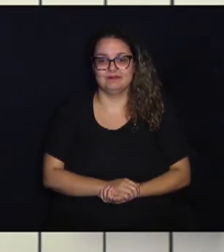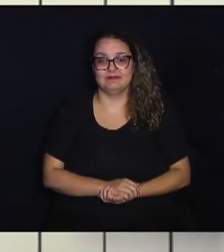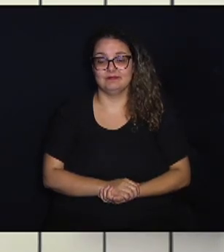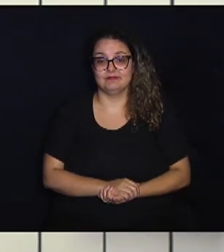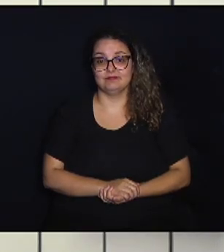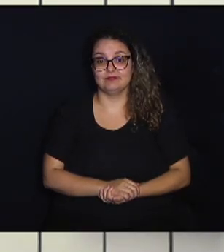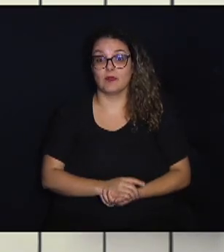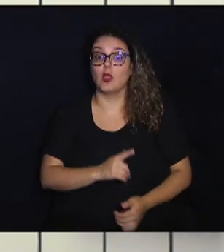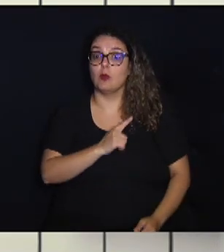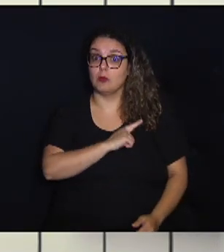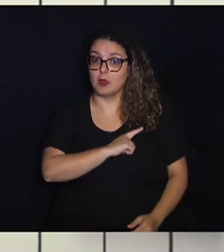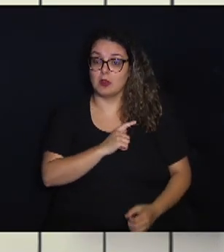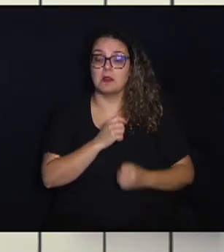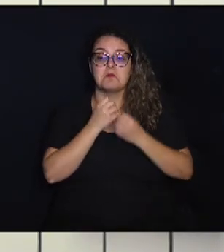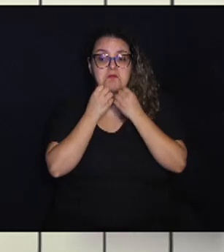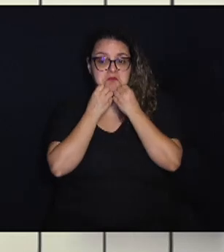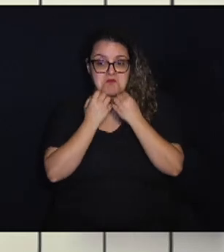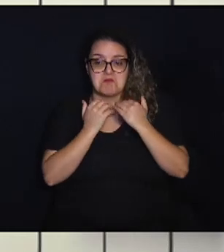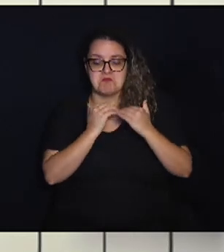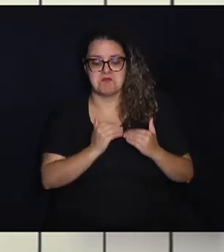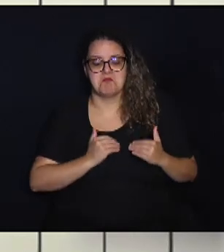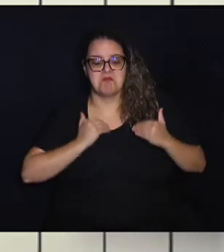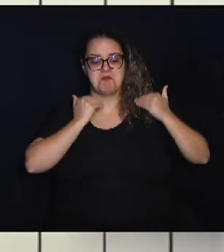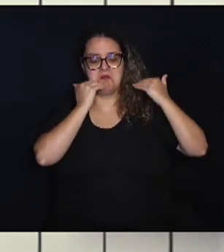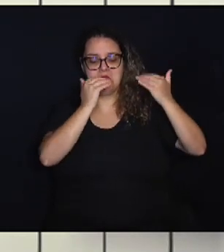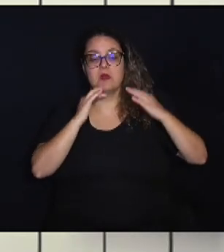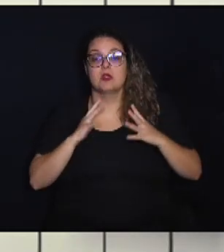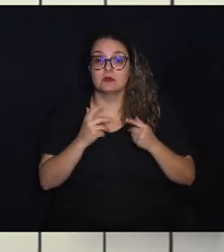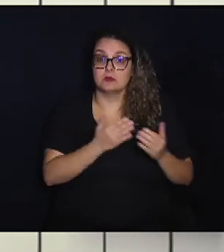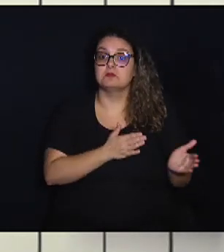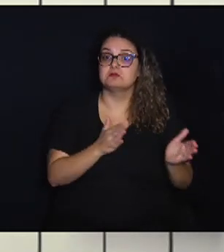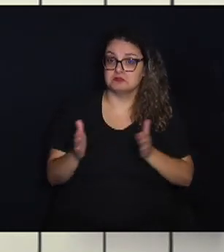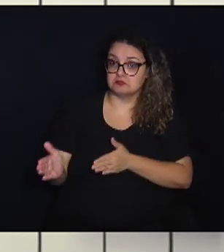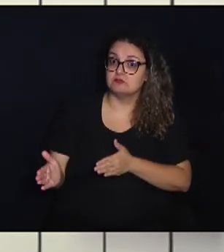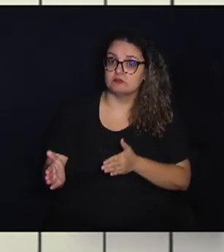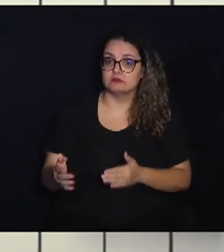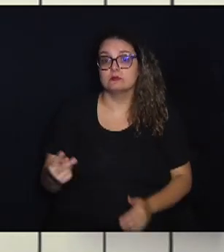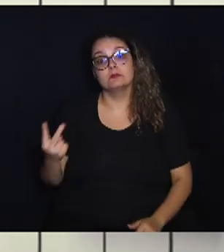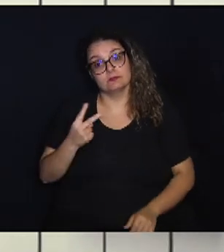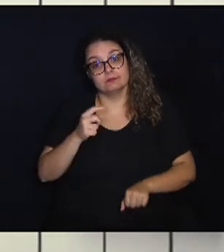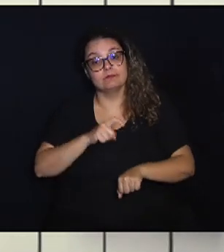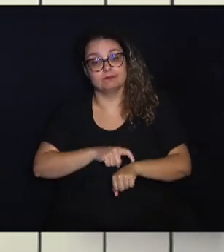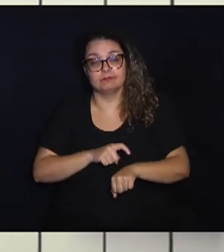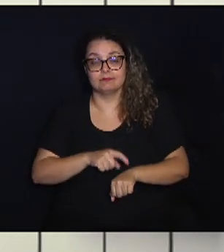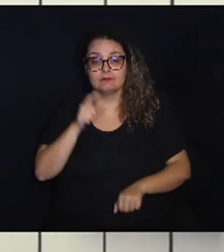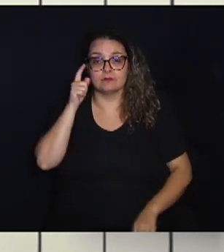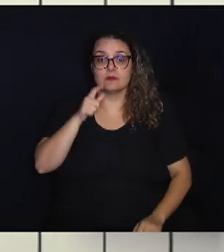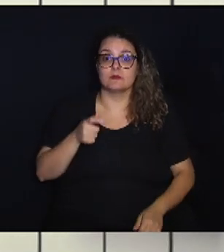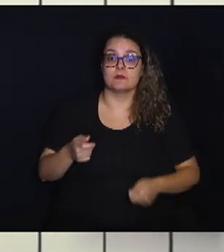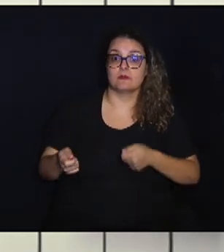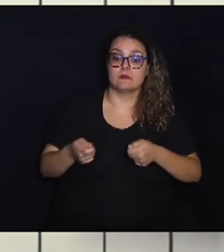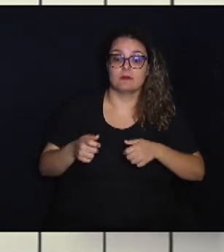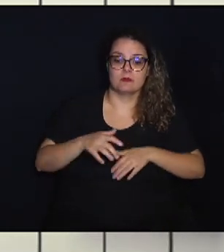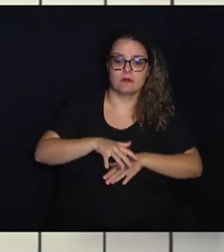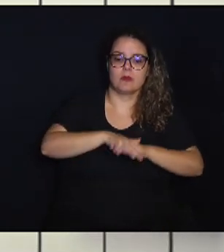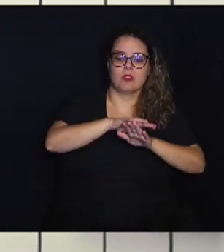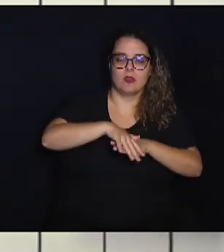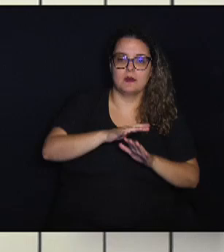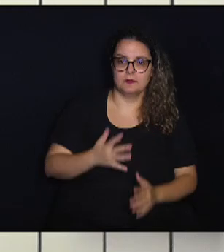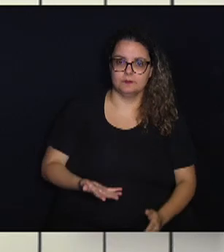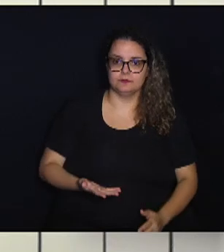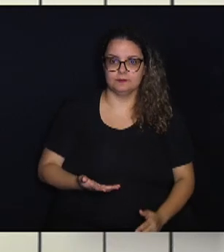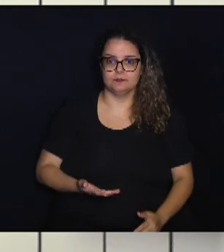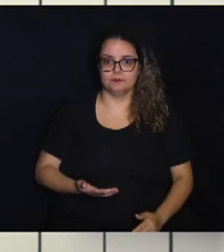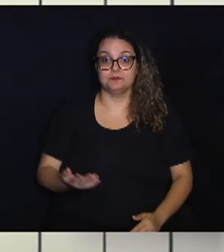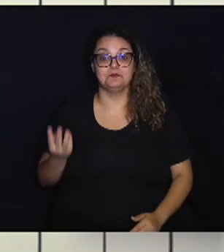Olha, o Bugre foi muito superior durante toda a partida e aí no segundo tempo conseguiu então balançar as redes. Está